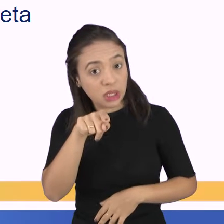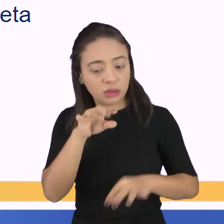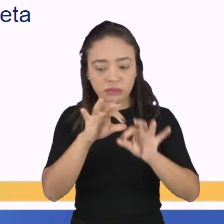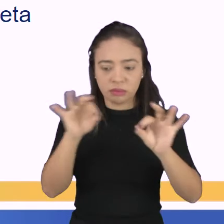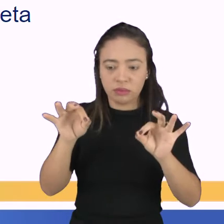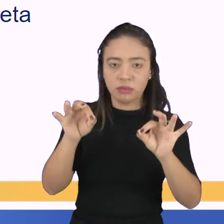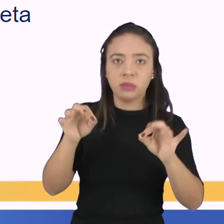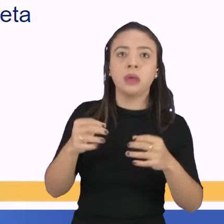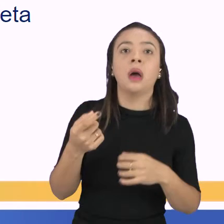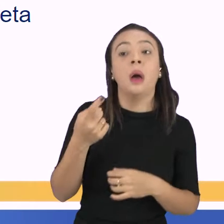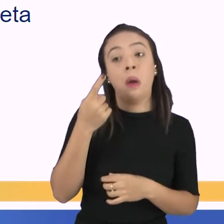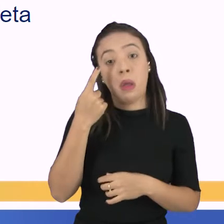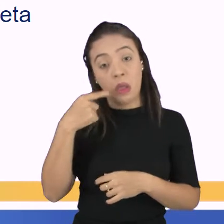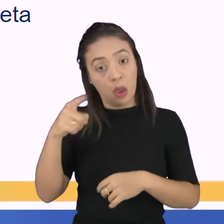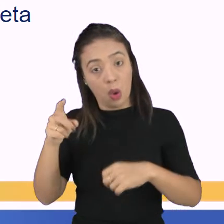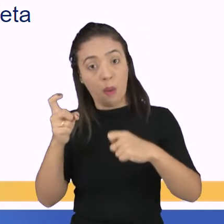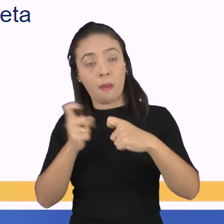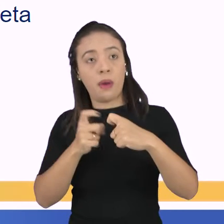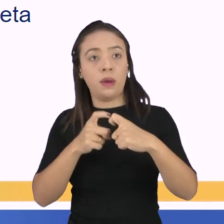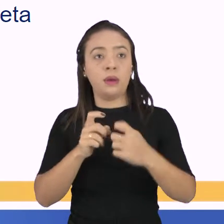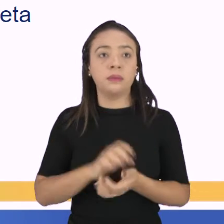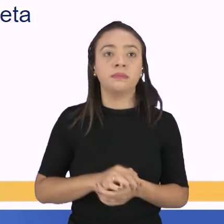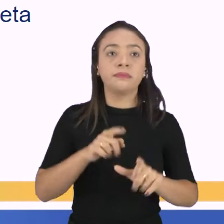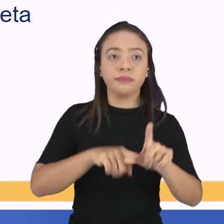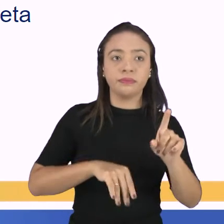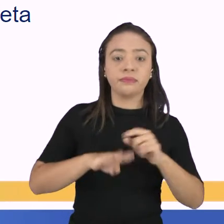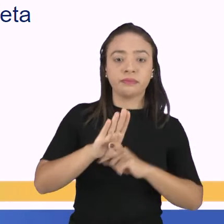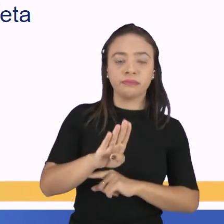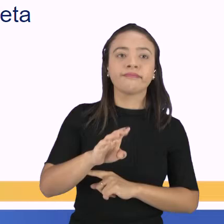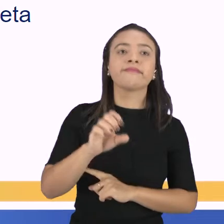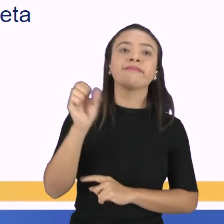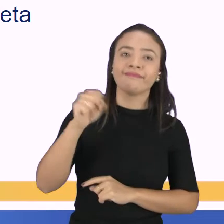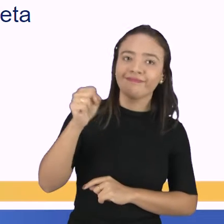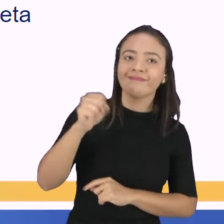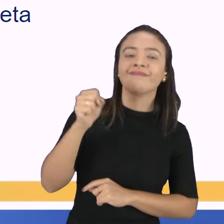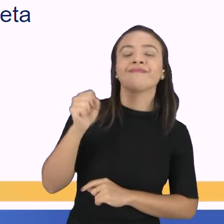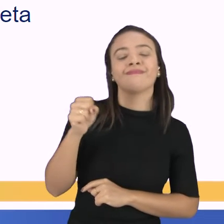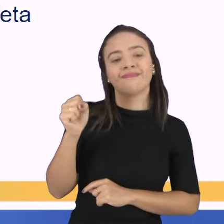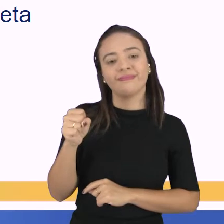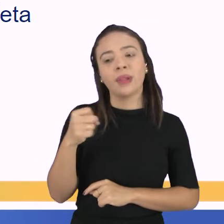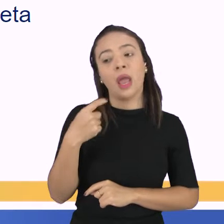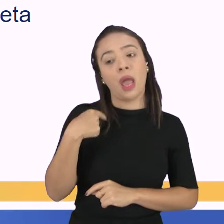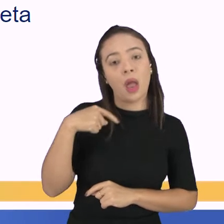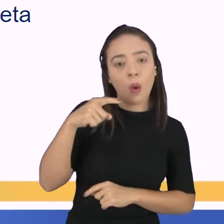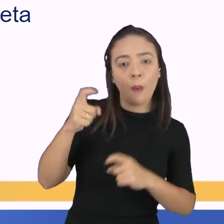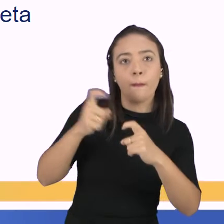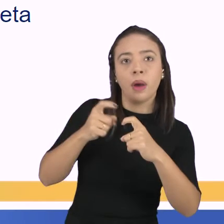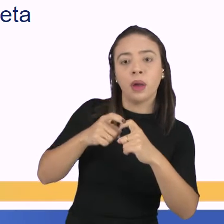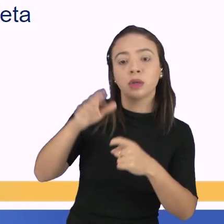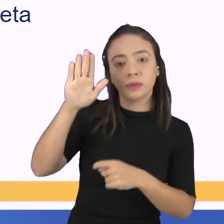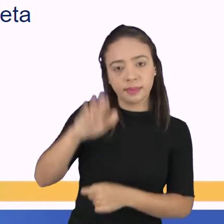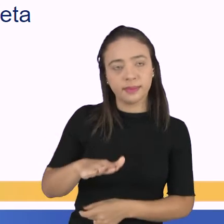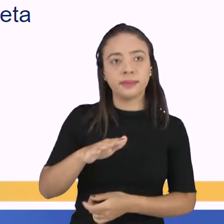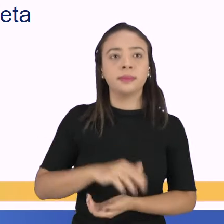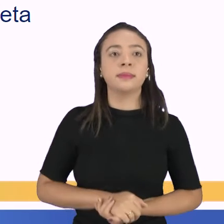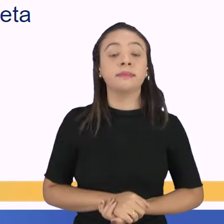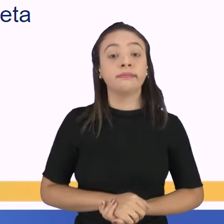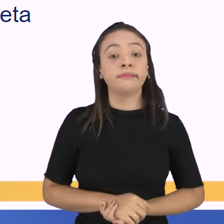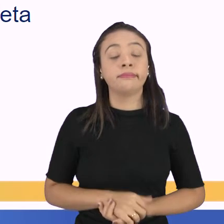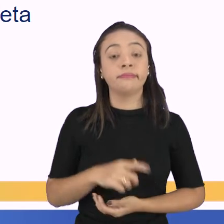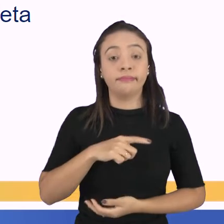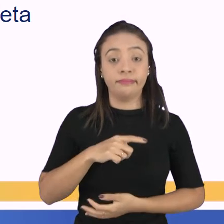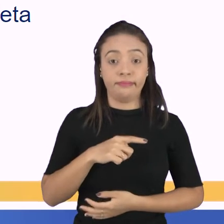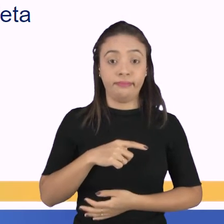médico. Yeah, I'm seeing the doctor this afternoon. Sim, eu vou ver o médico essa tarde. Pessoal, aí nessa frase a gente